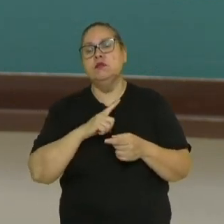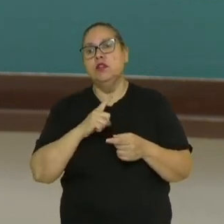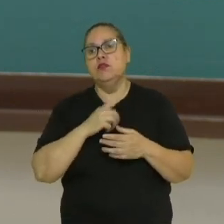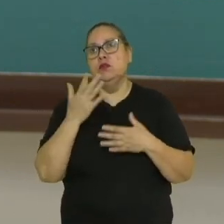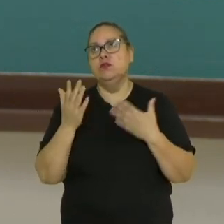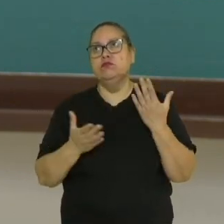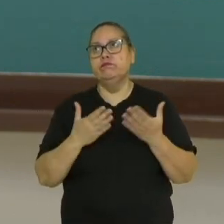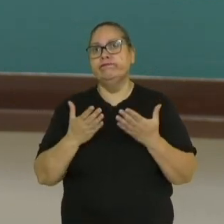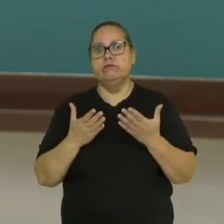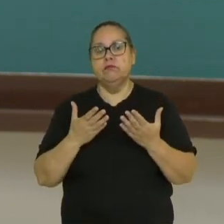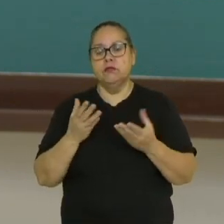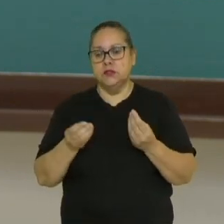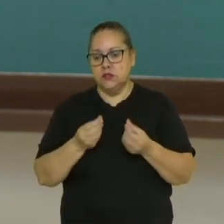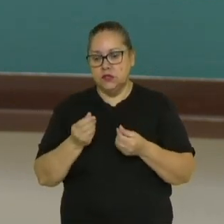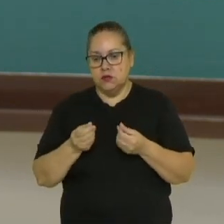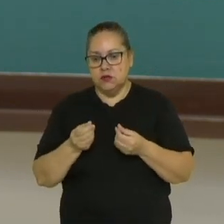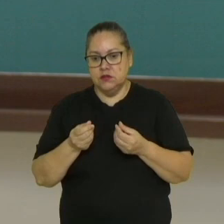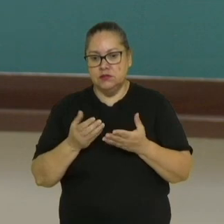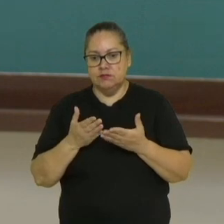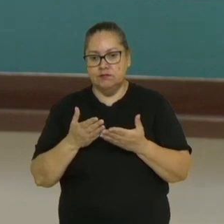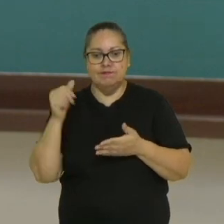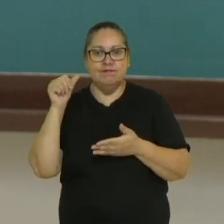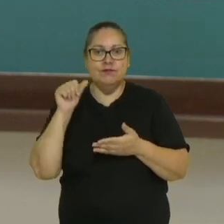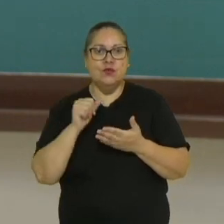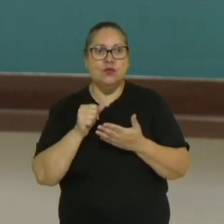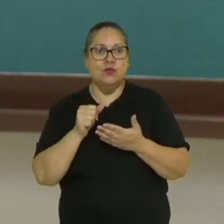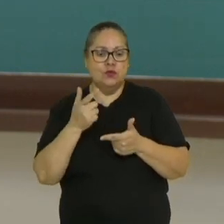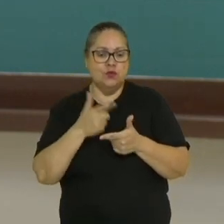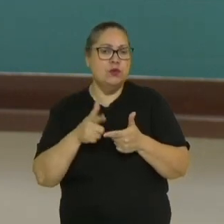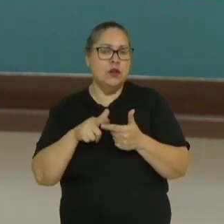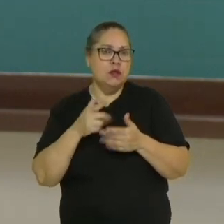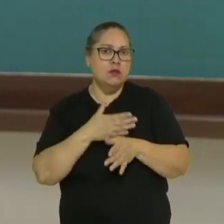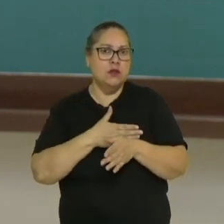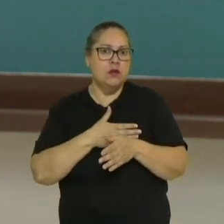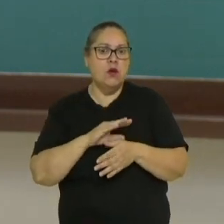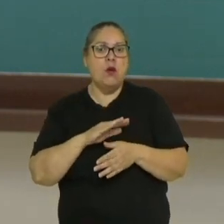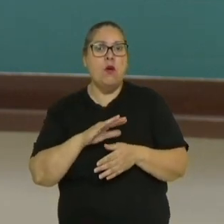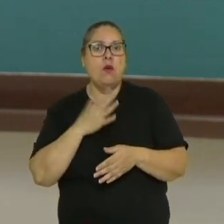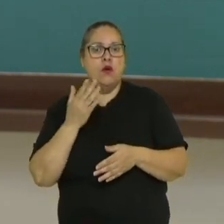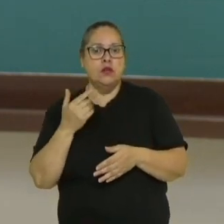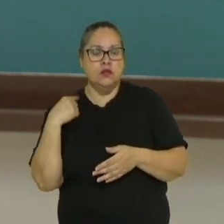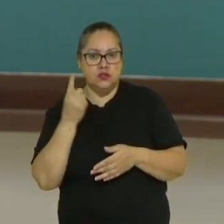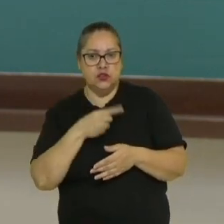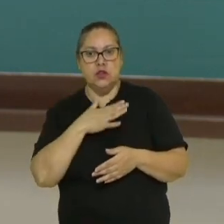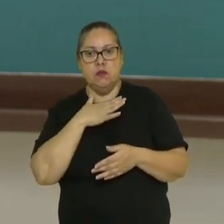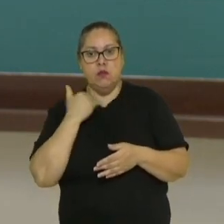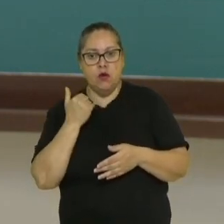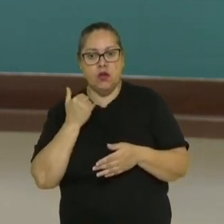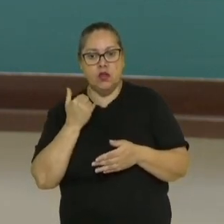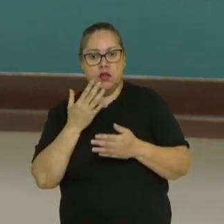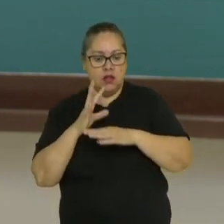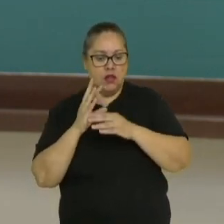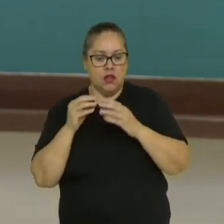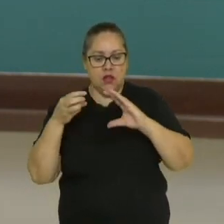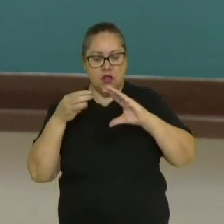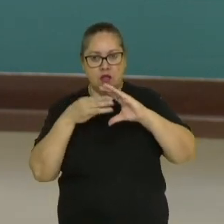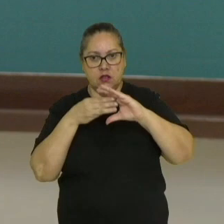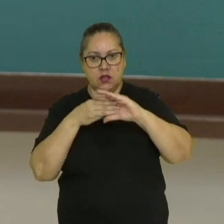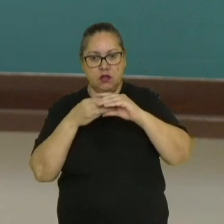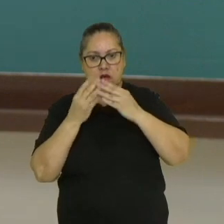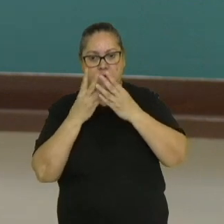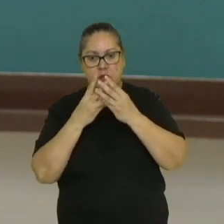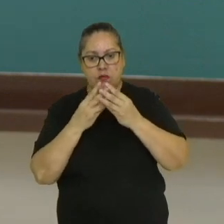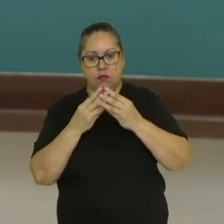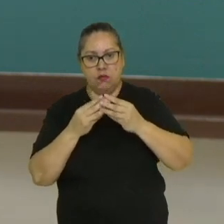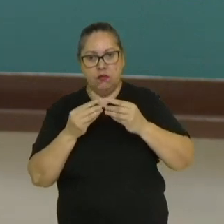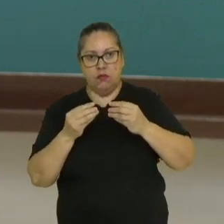um dano para aquela célula, né? Quando a gente morre, as nossas células vão sofrer a necrose.